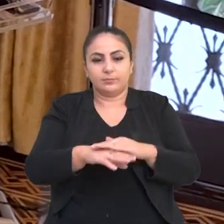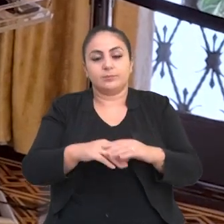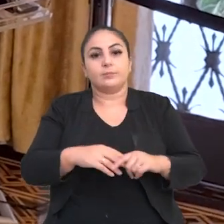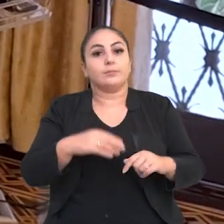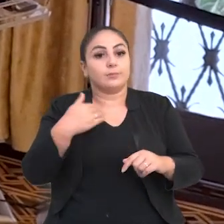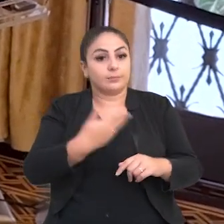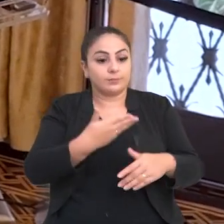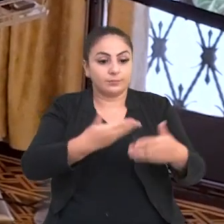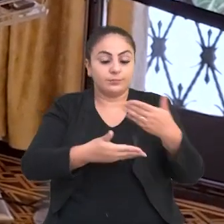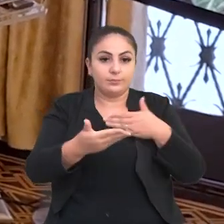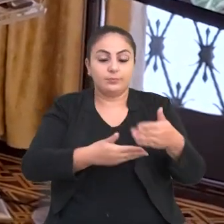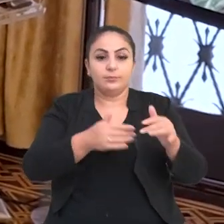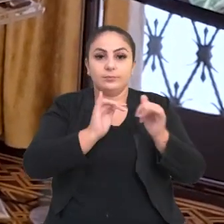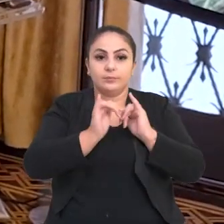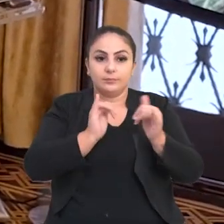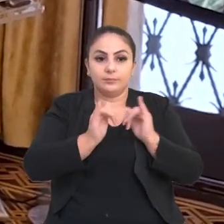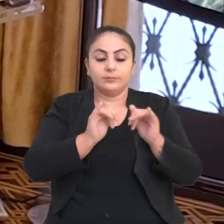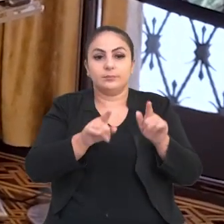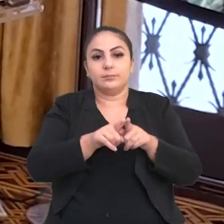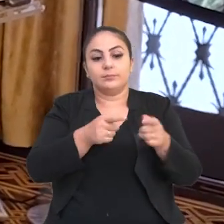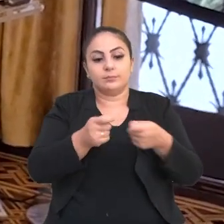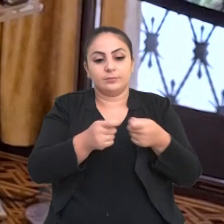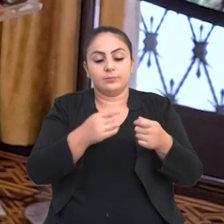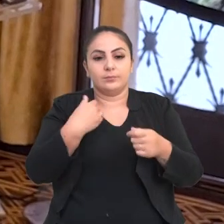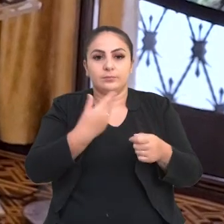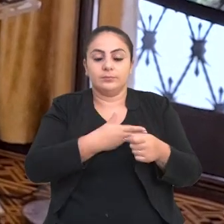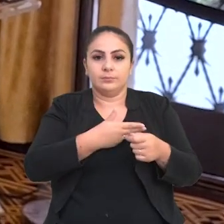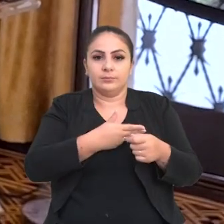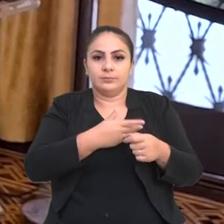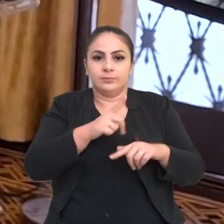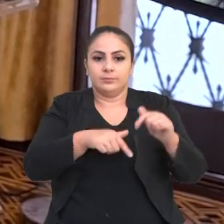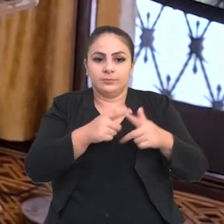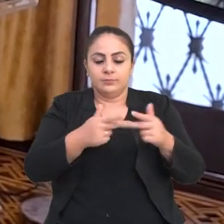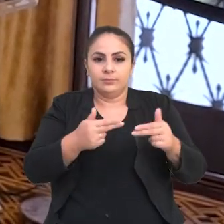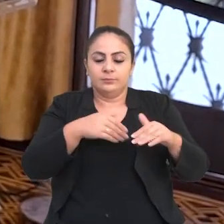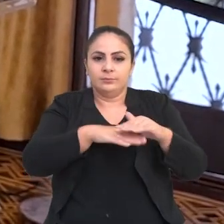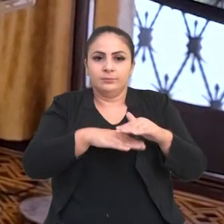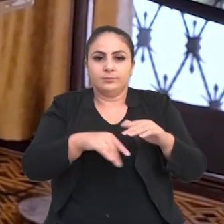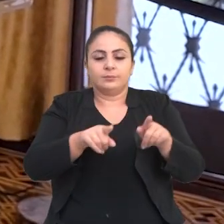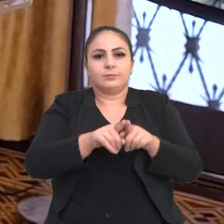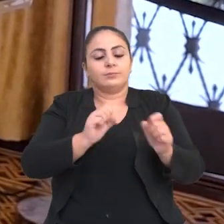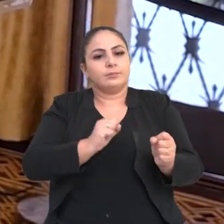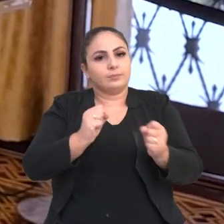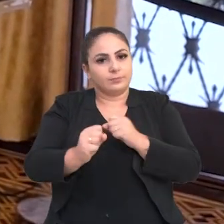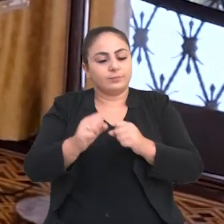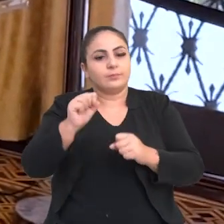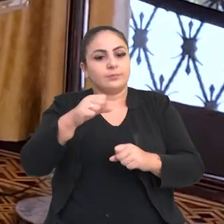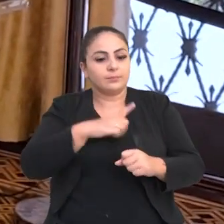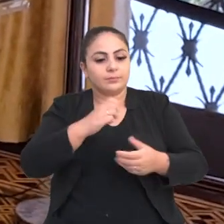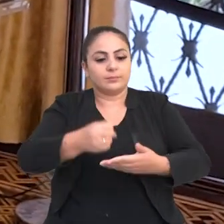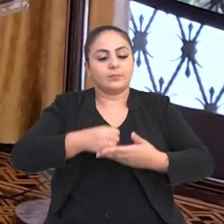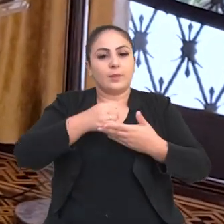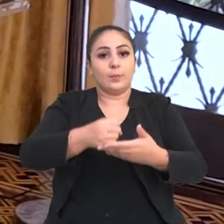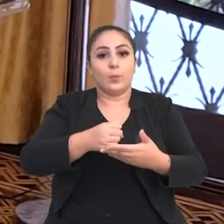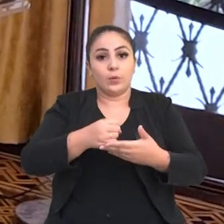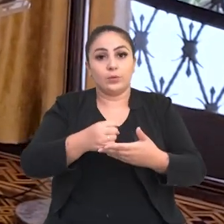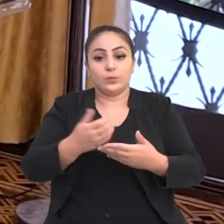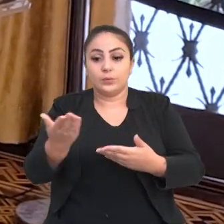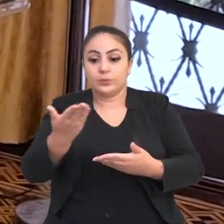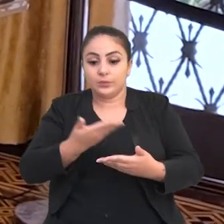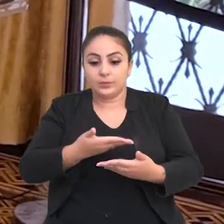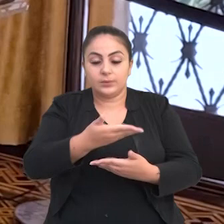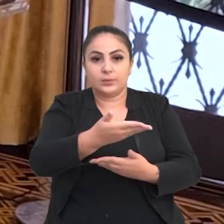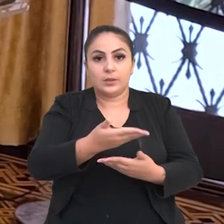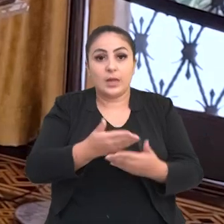regulador, ou seja, vamos compartilhar informações e controlar os nossos estoques conjuntamente, inclusive para que possamos dar apoio um